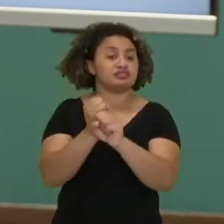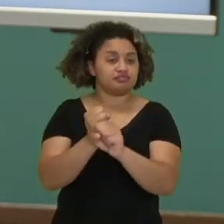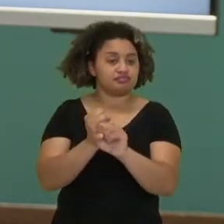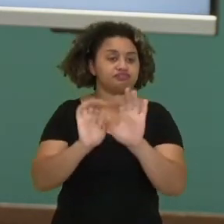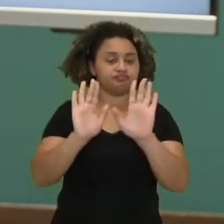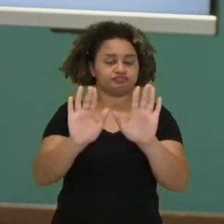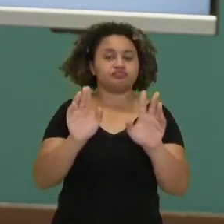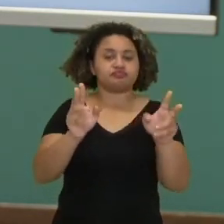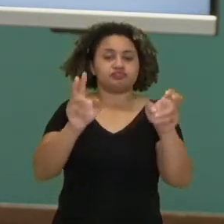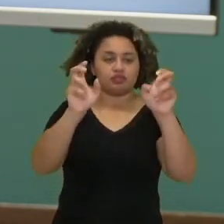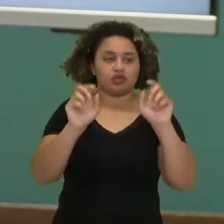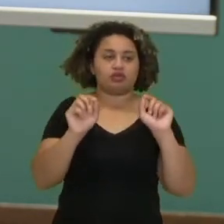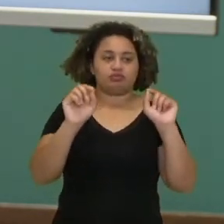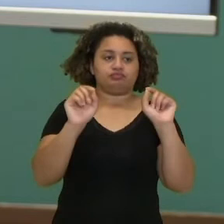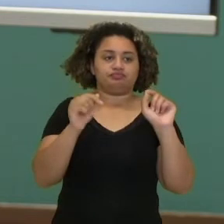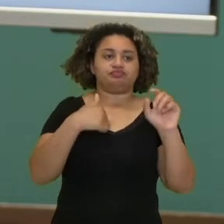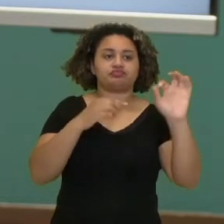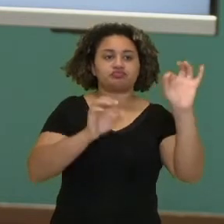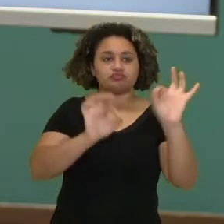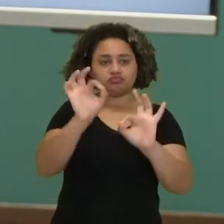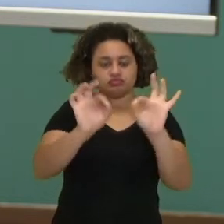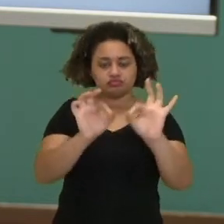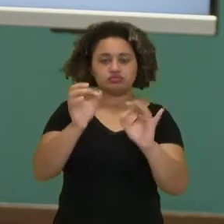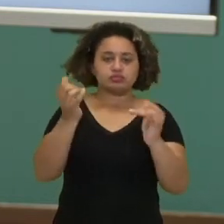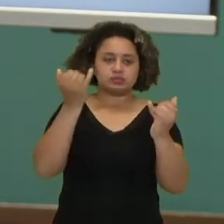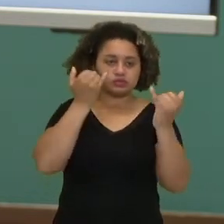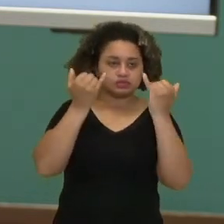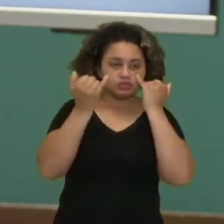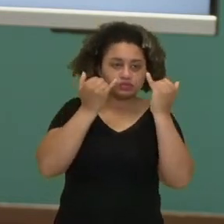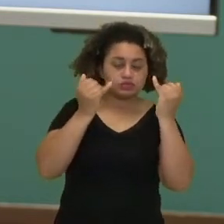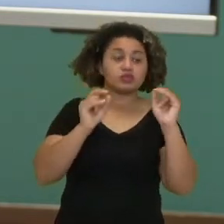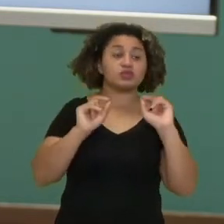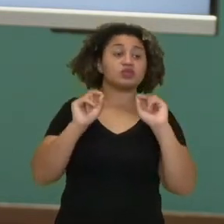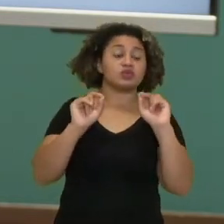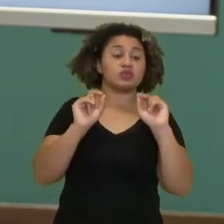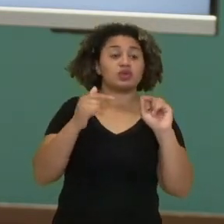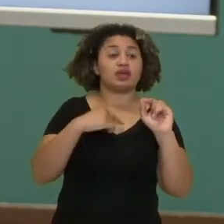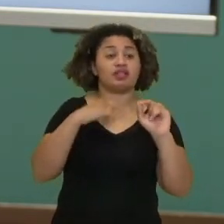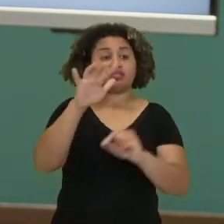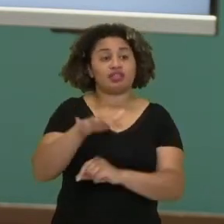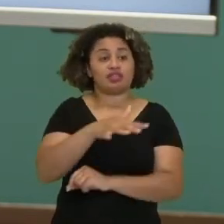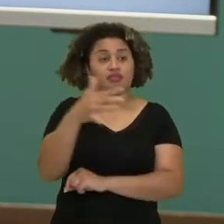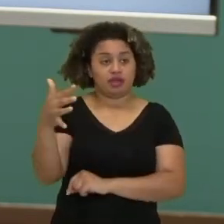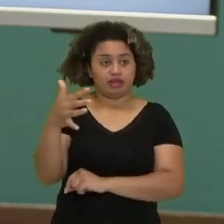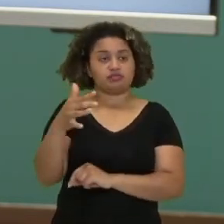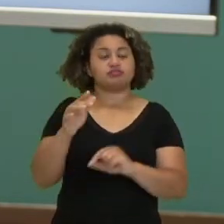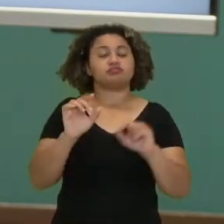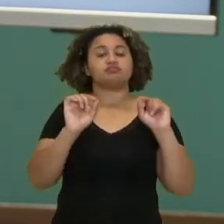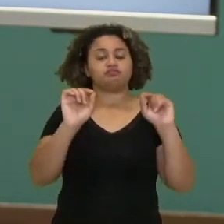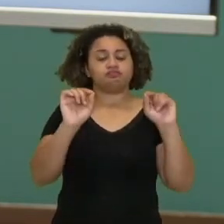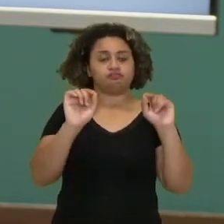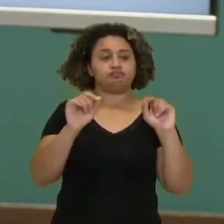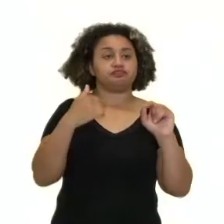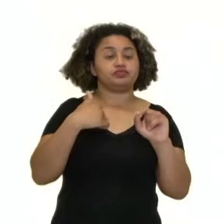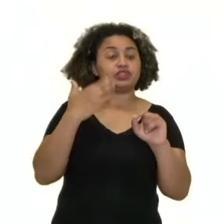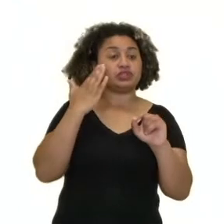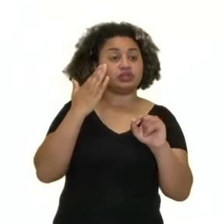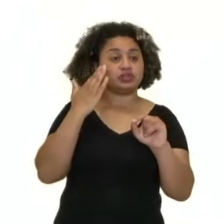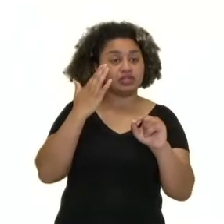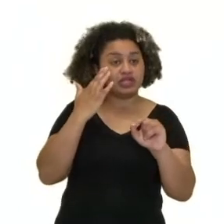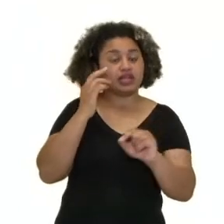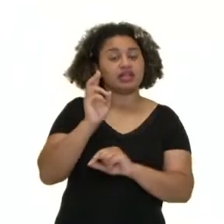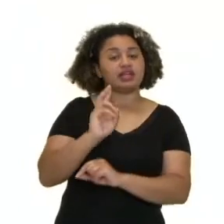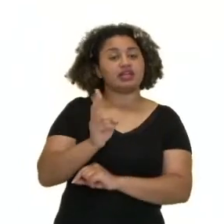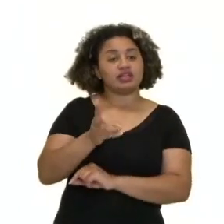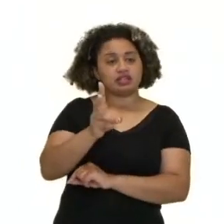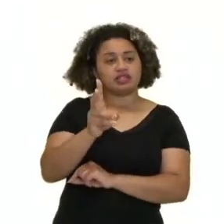olha só. Eu vou organizar essas informações por meio de uma tabela. Então, eu sei que todos